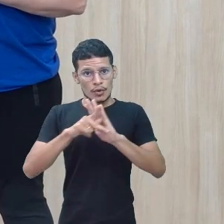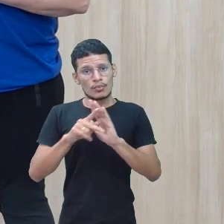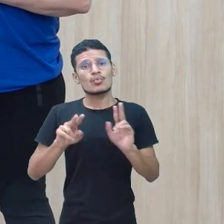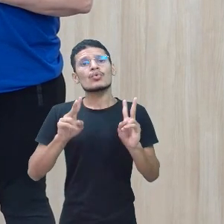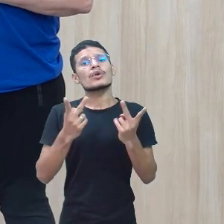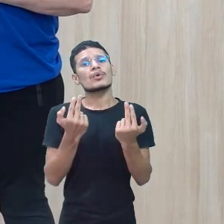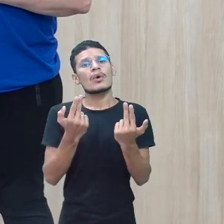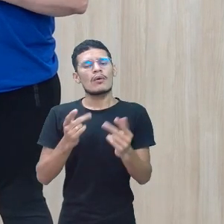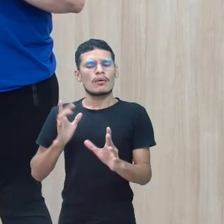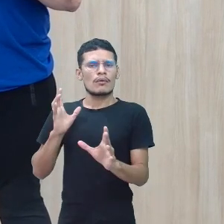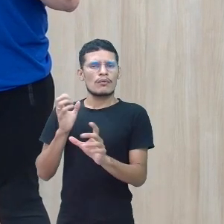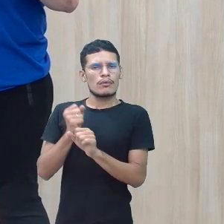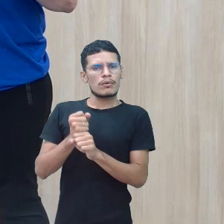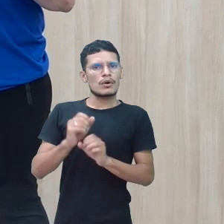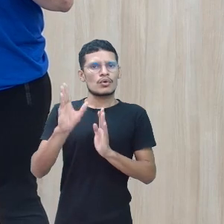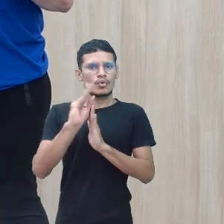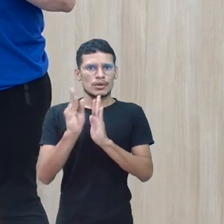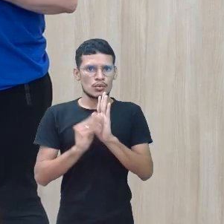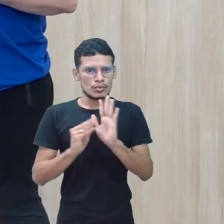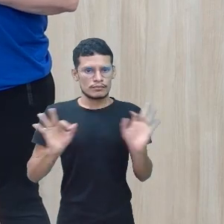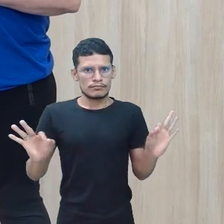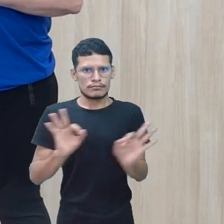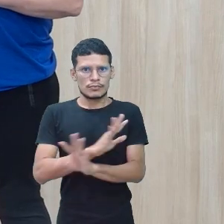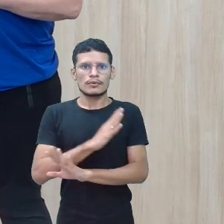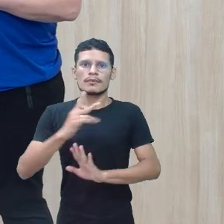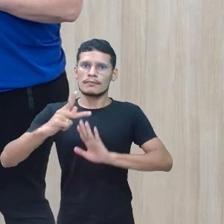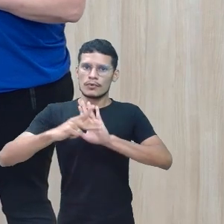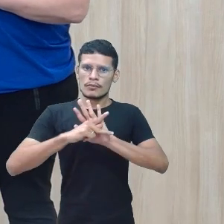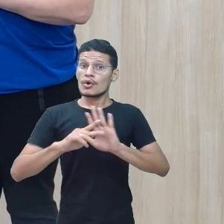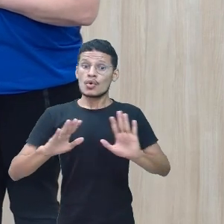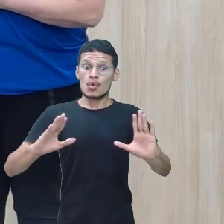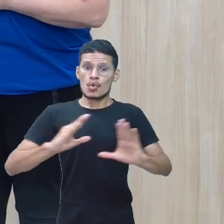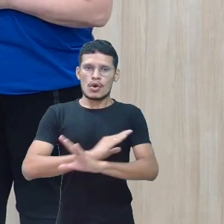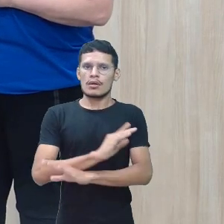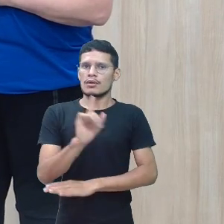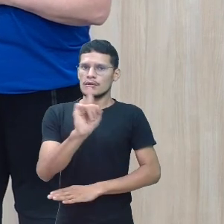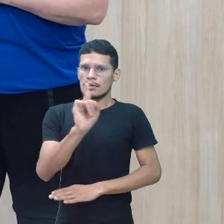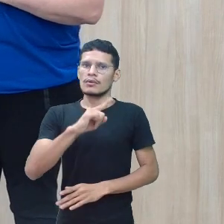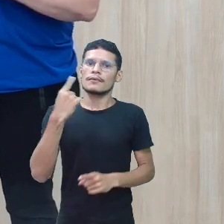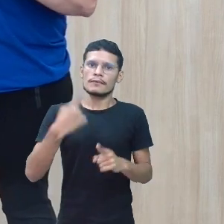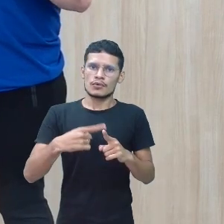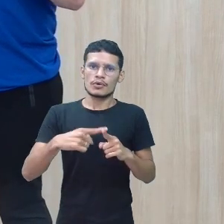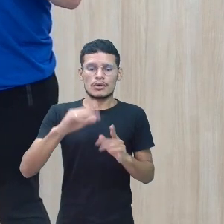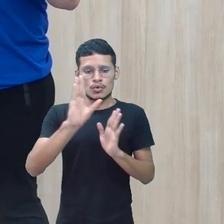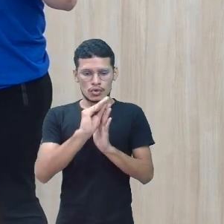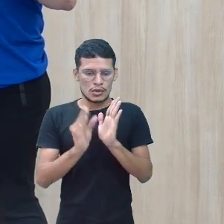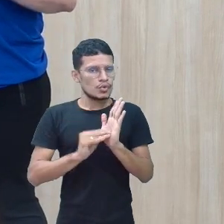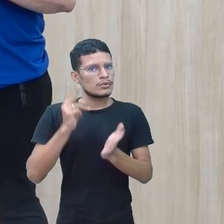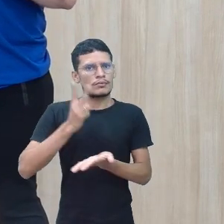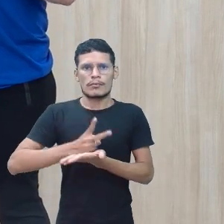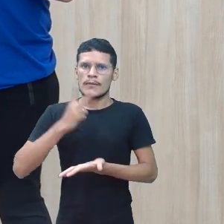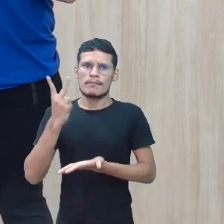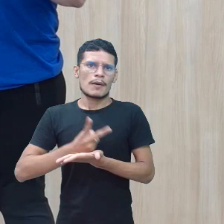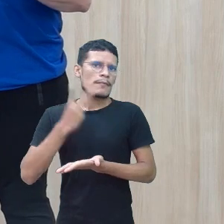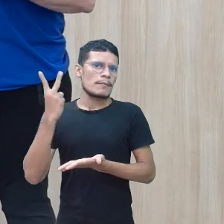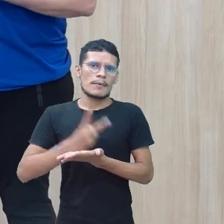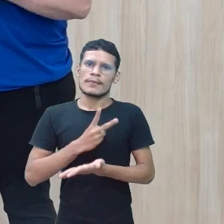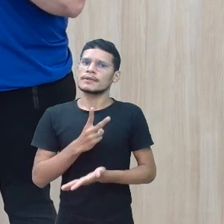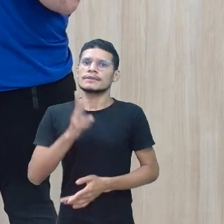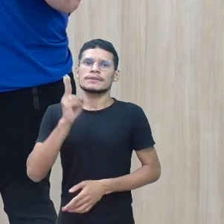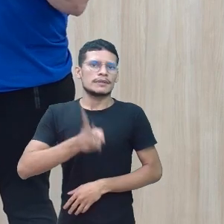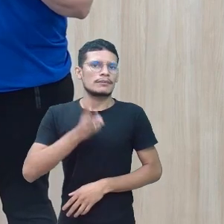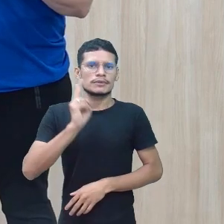fechamento desse conteúdo, não totalmente, porque este conteúdo, ele permanece